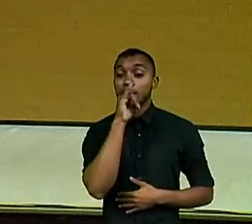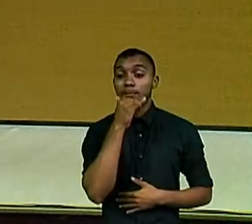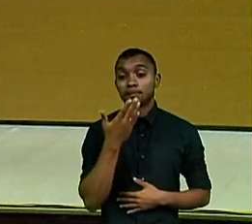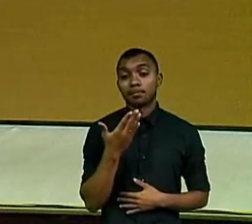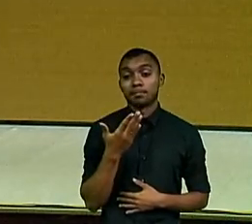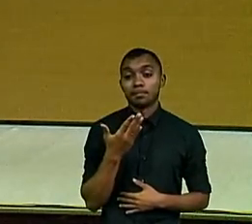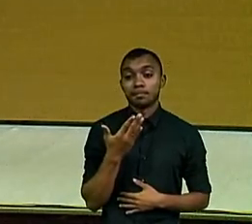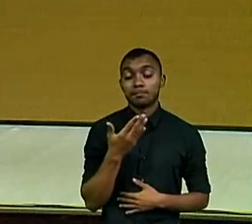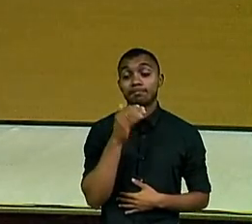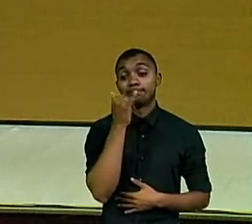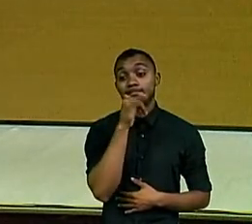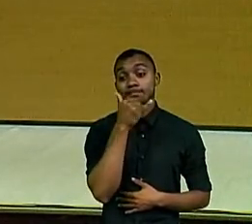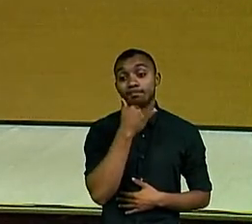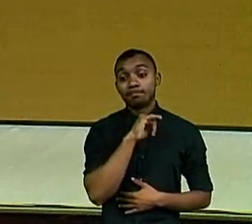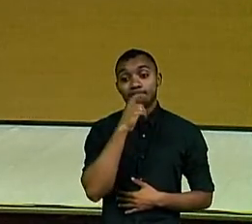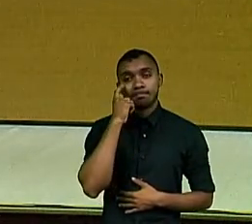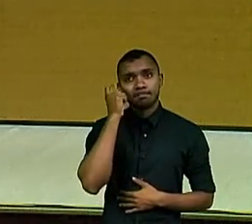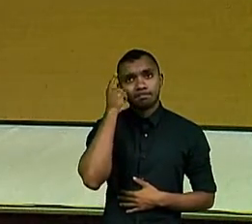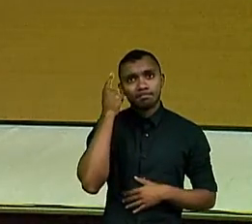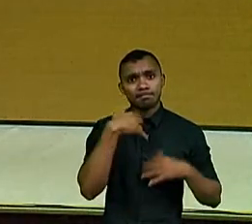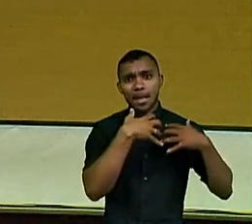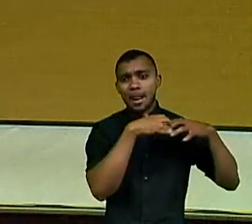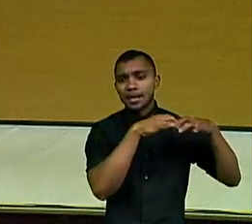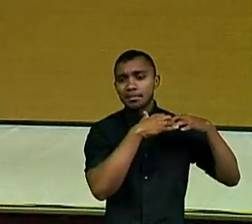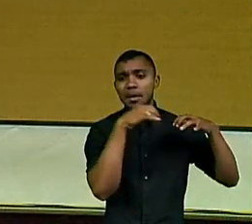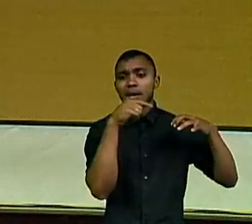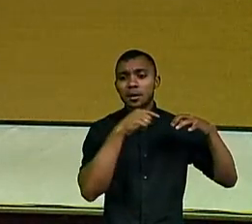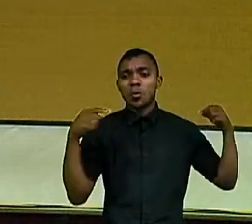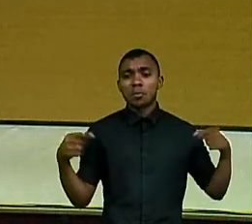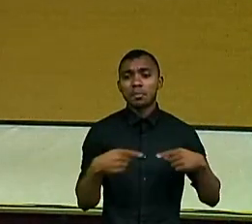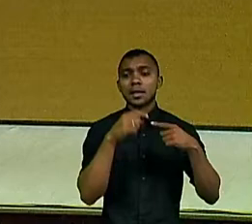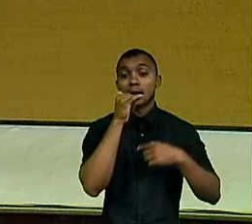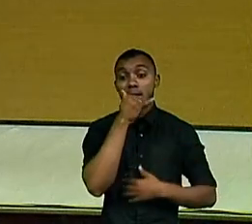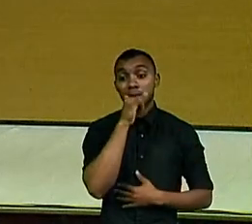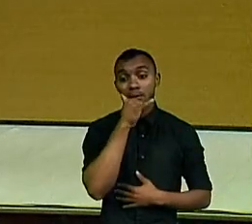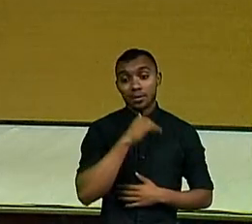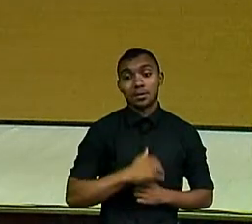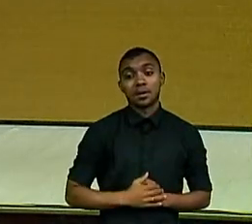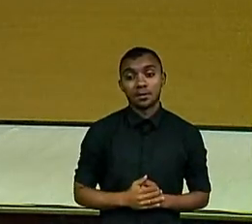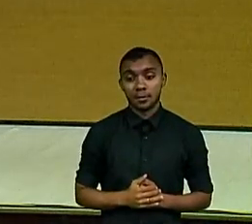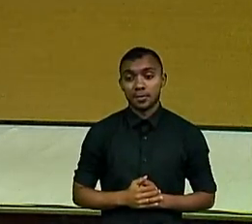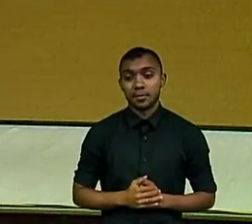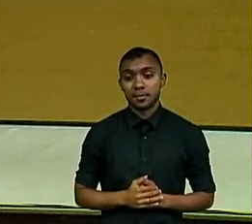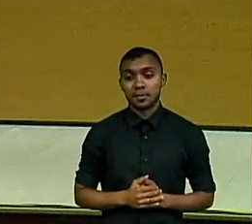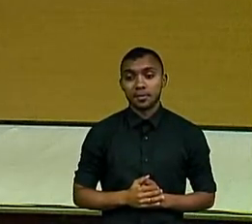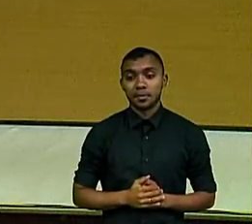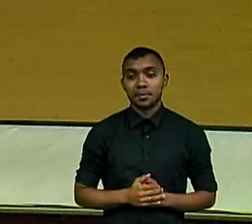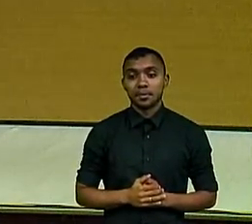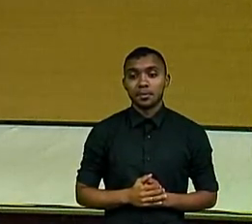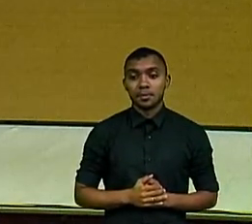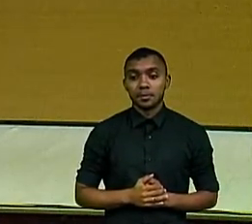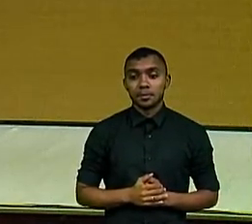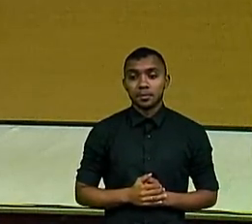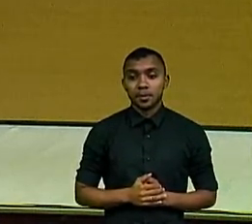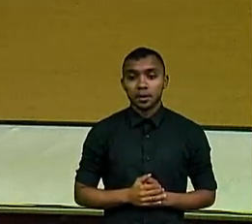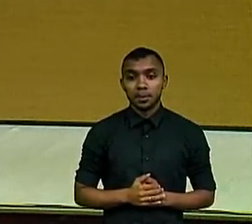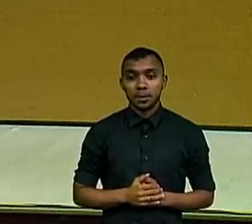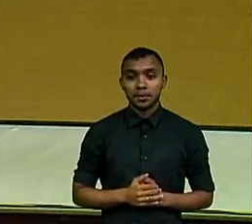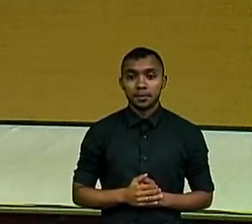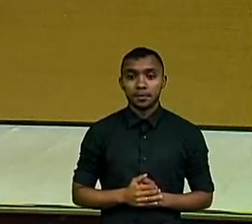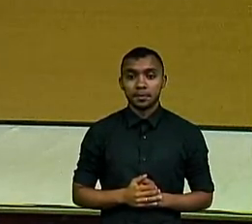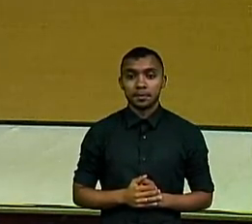o nosso cérebro é eletricidade pura então você não faça